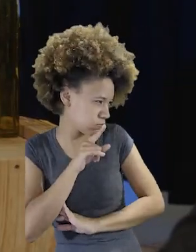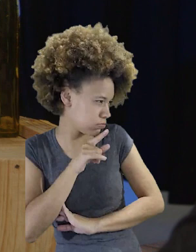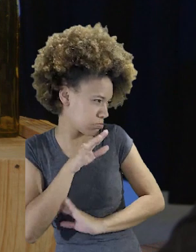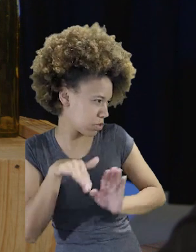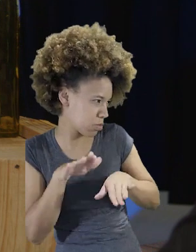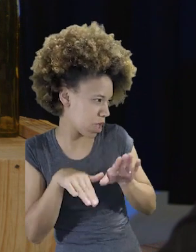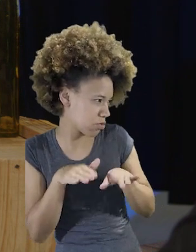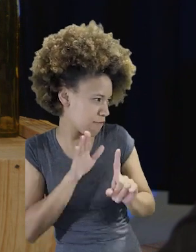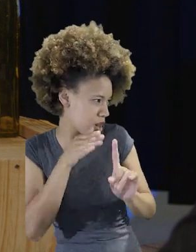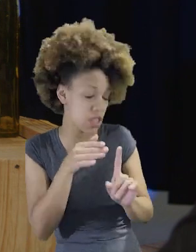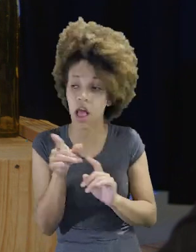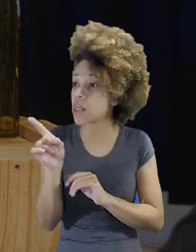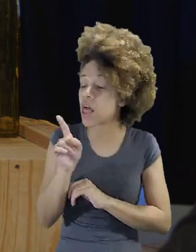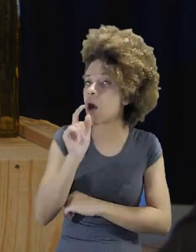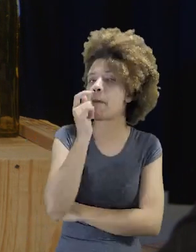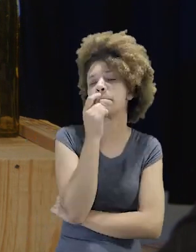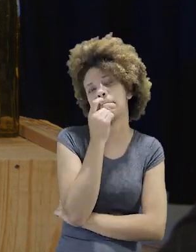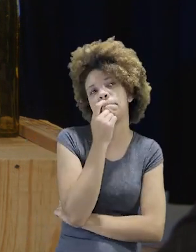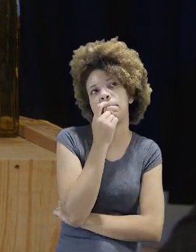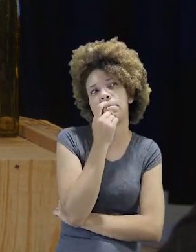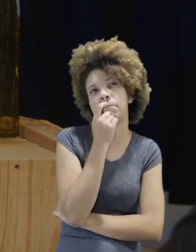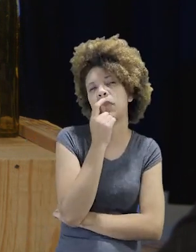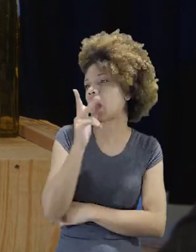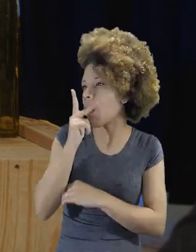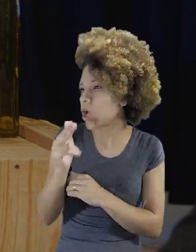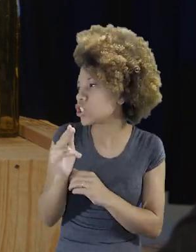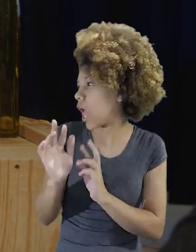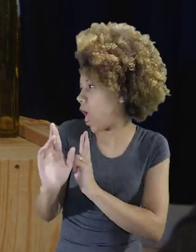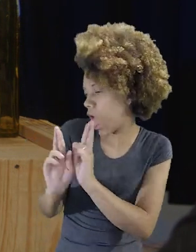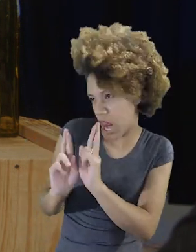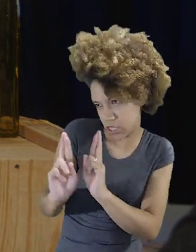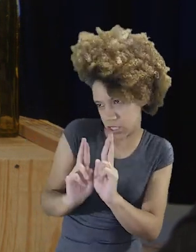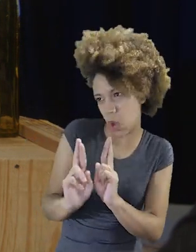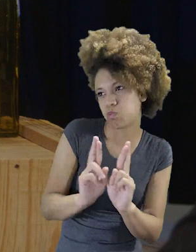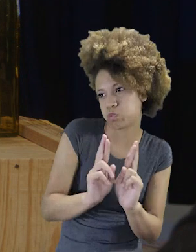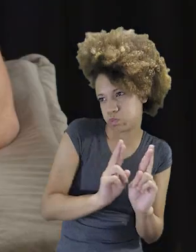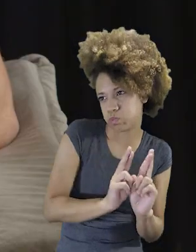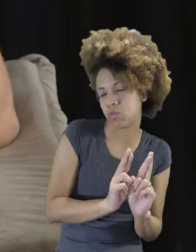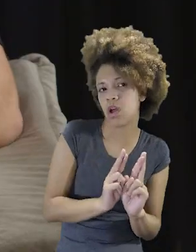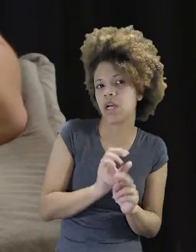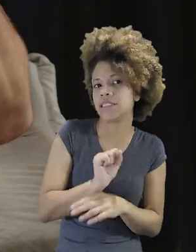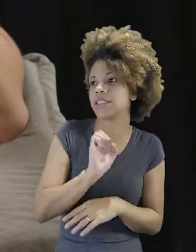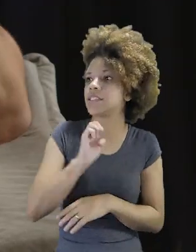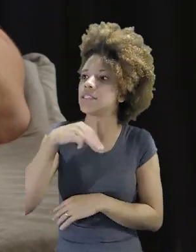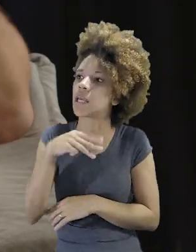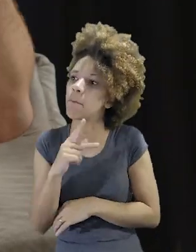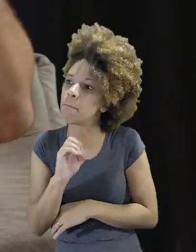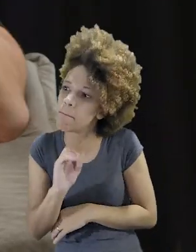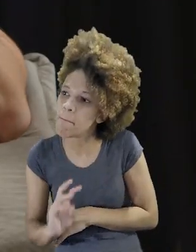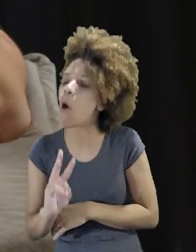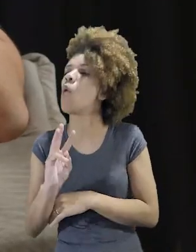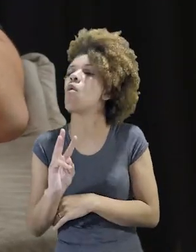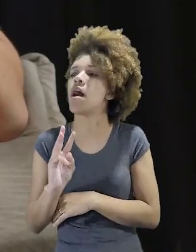eu acho que a relação deles como sempre ou sempre foi muito inteligente acho que ele sempre souberam pensei que tem gente